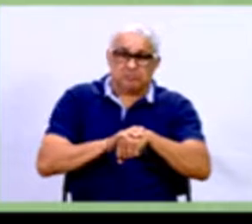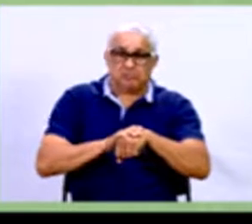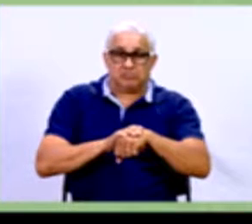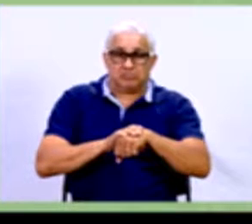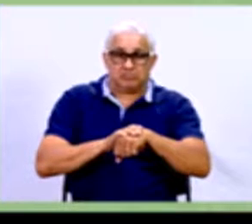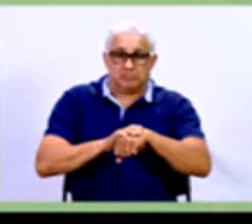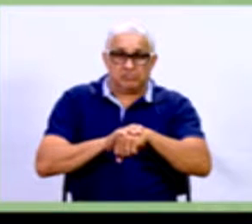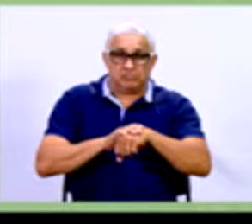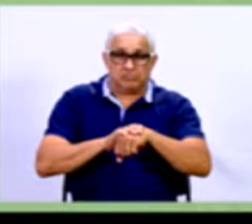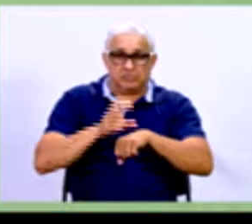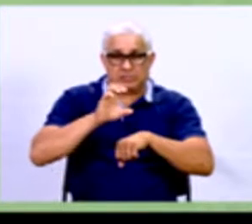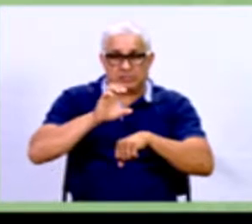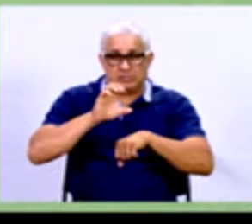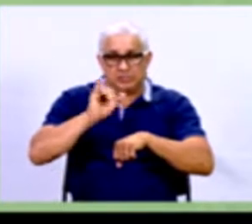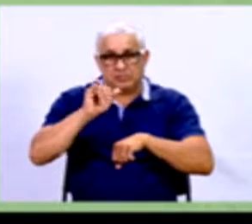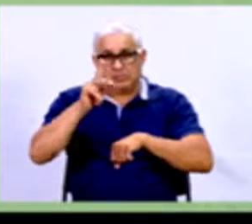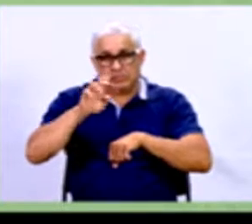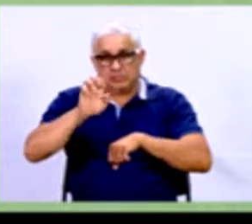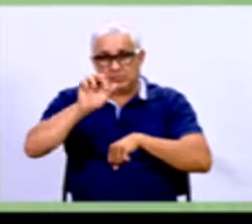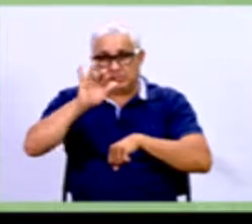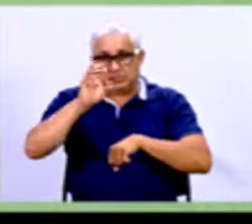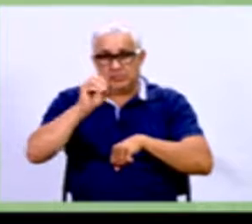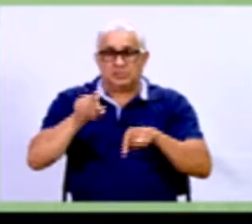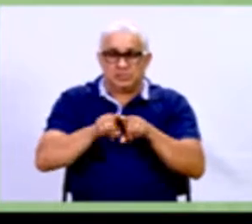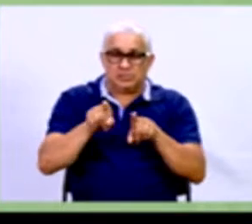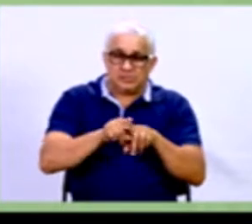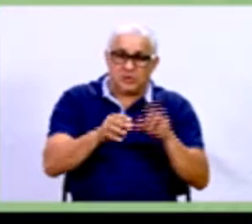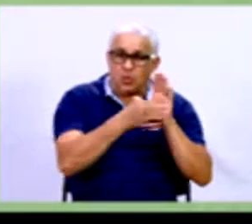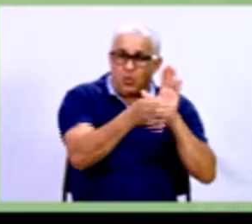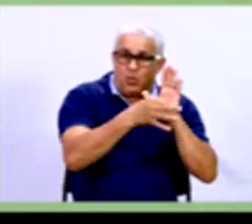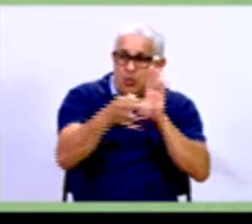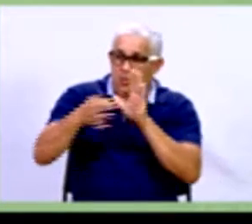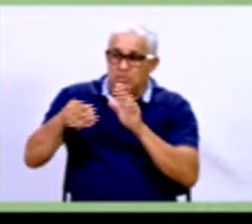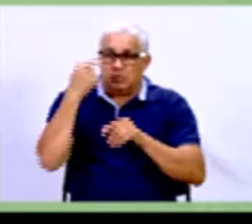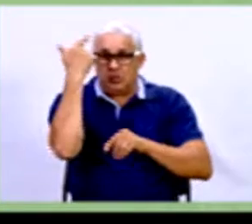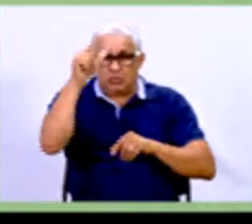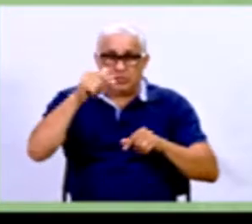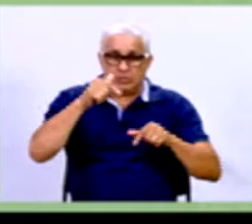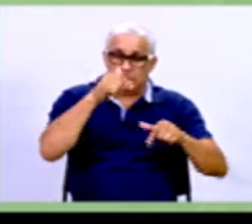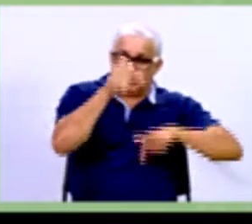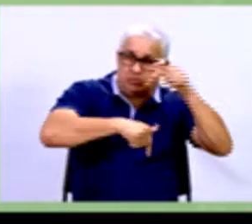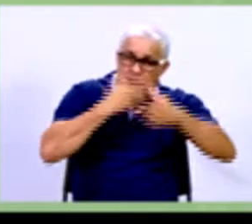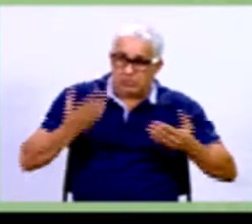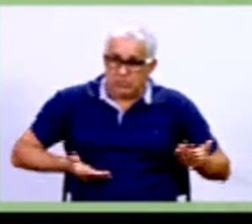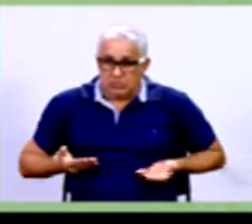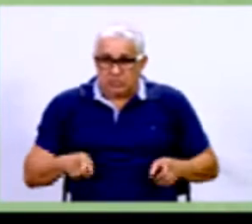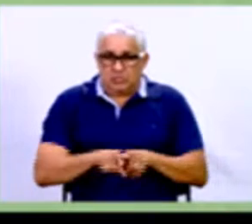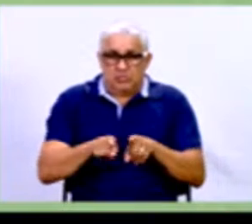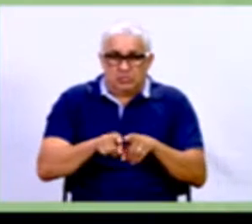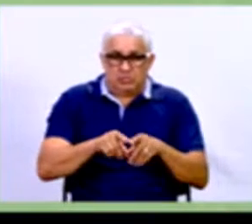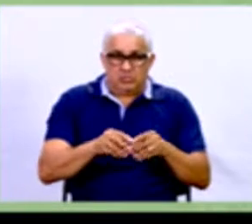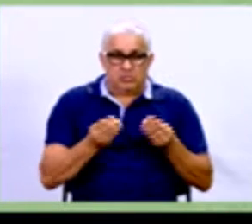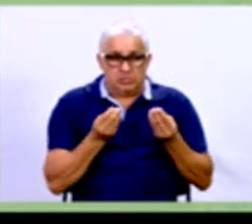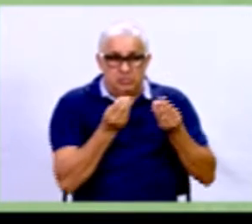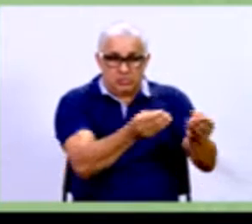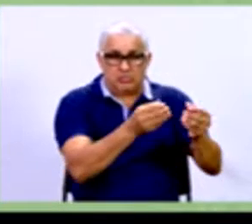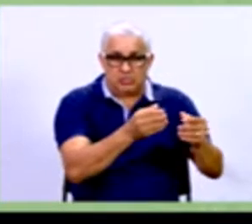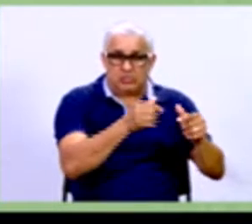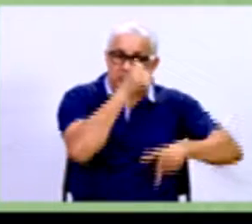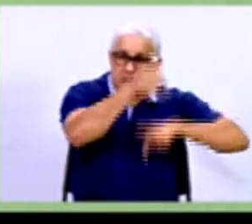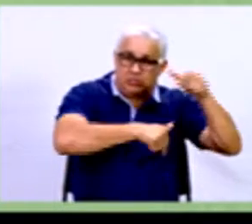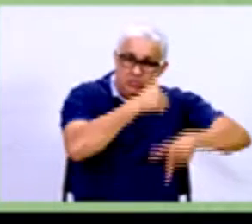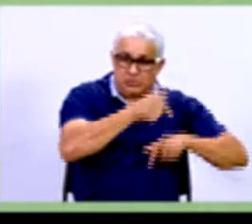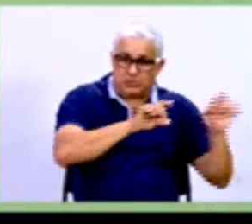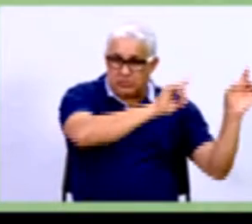dos cipeiros, ou por sugestão de outros empregados, encaminhando ao Serviço Especializado em Segurança e Medicina